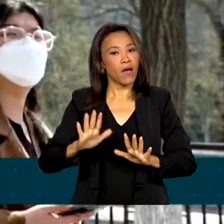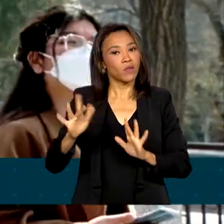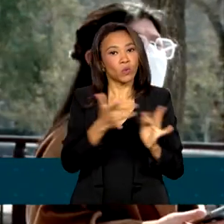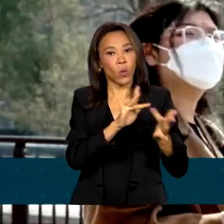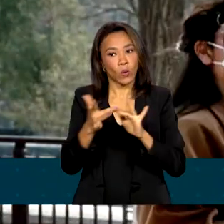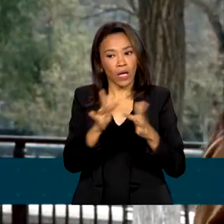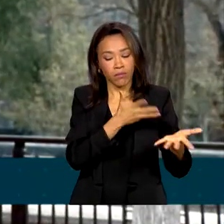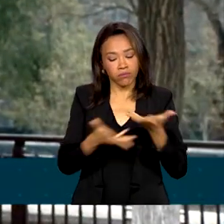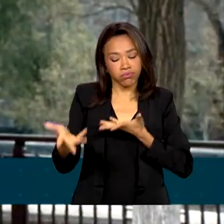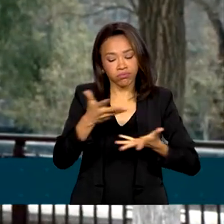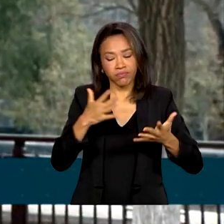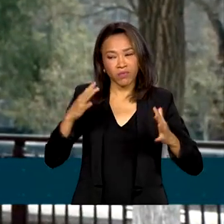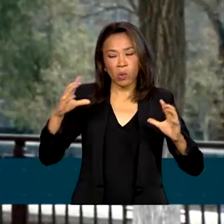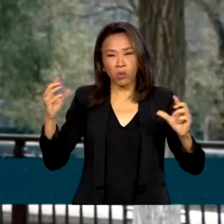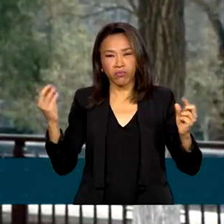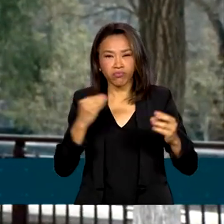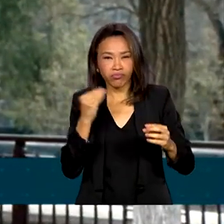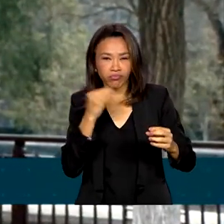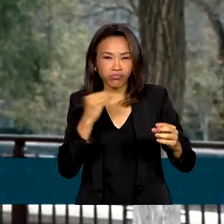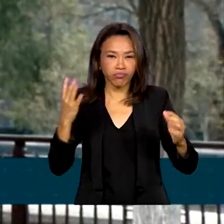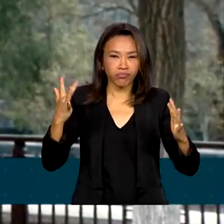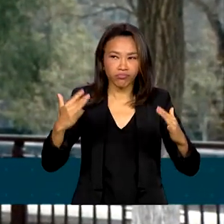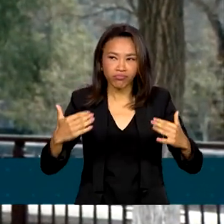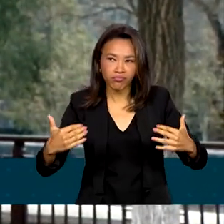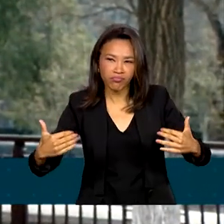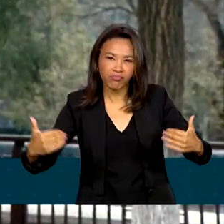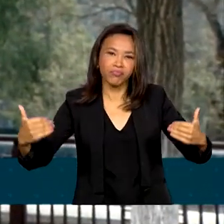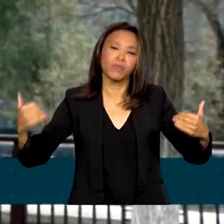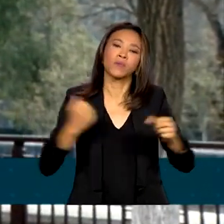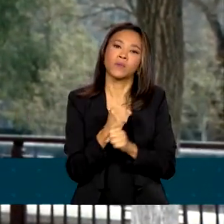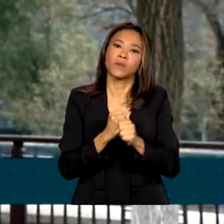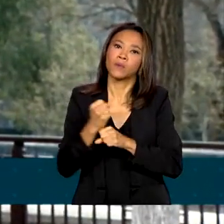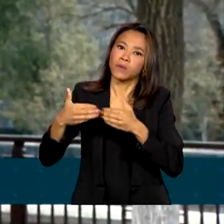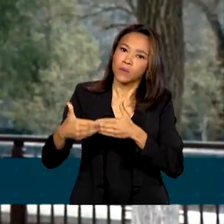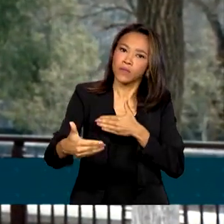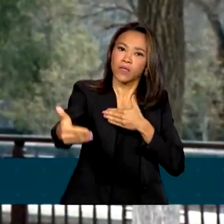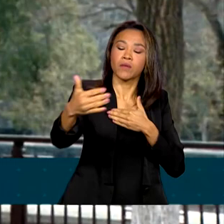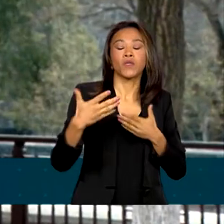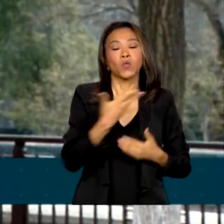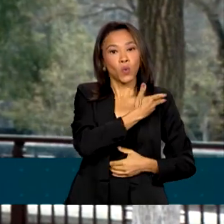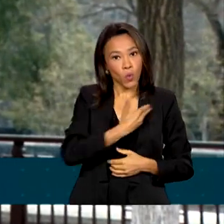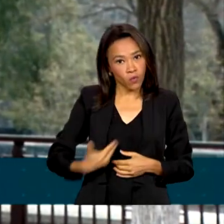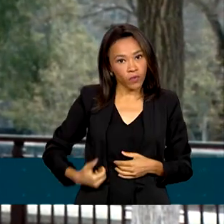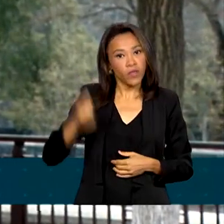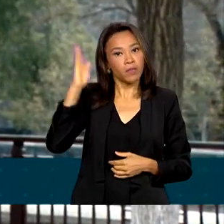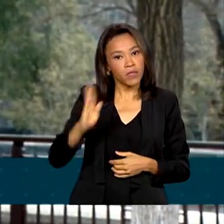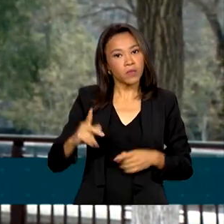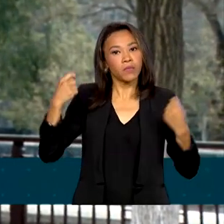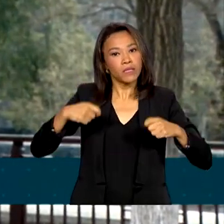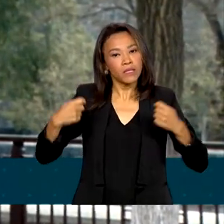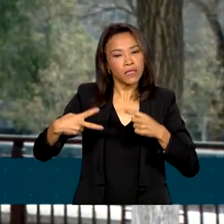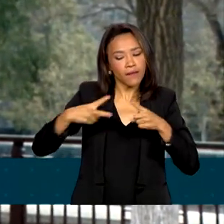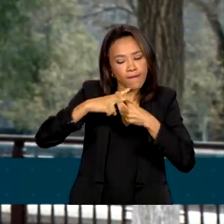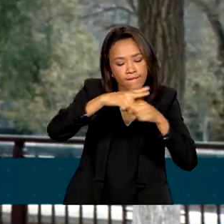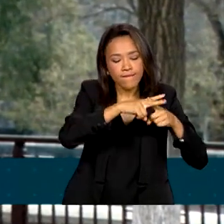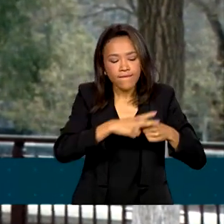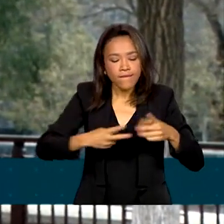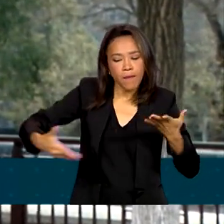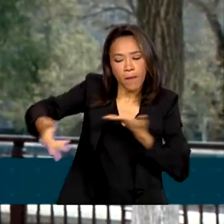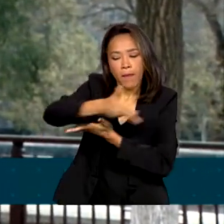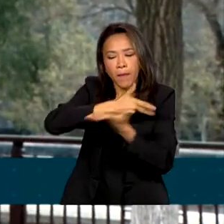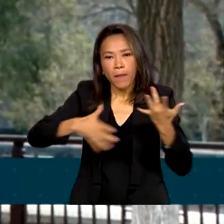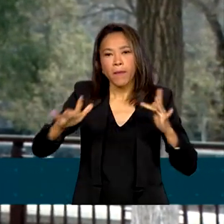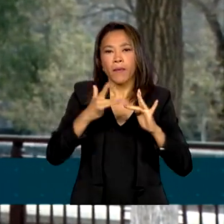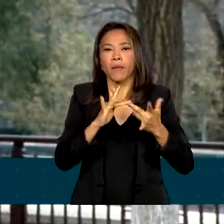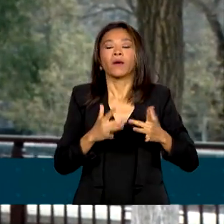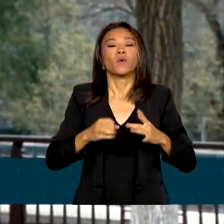andaram estremecidas nos últimos anos e, segundo o governo brasileiro, precisam de reajustes. Desde que assumiu o terceiro